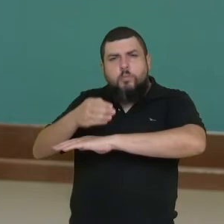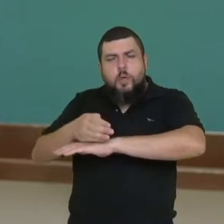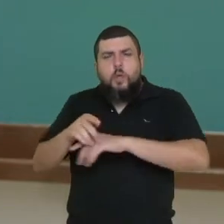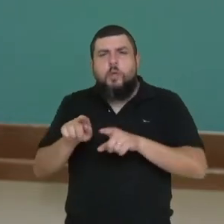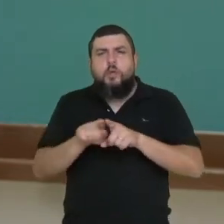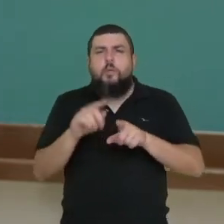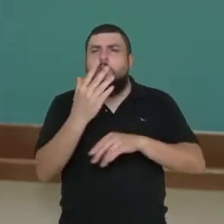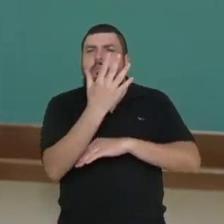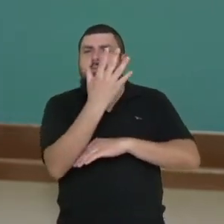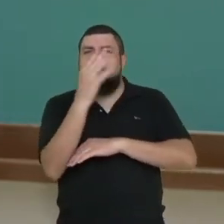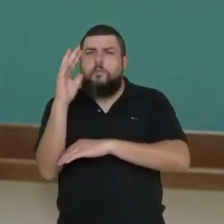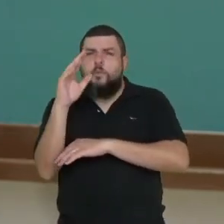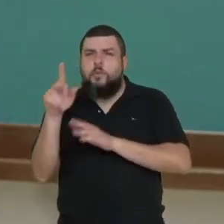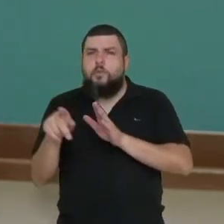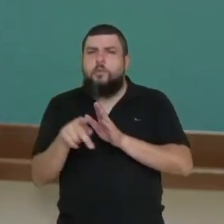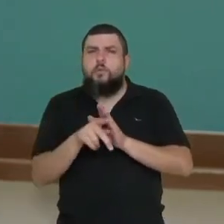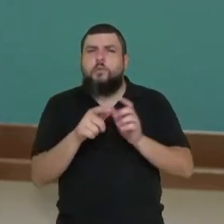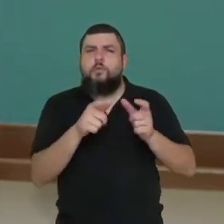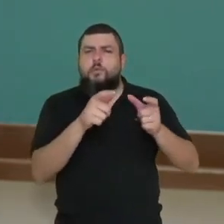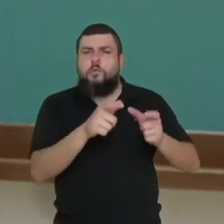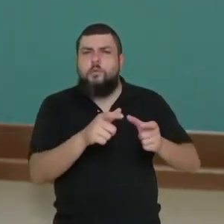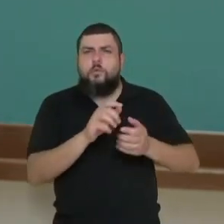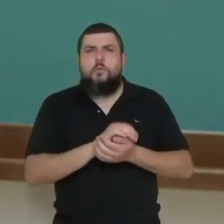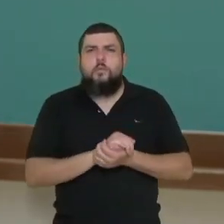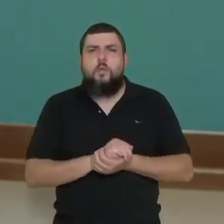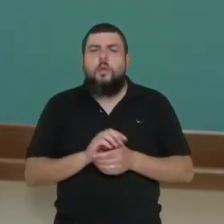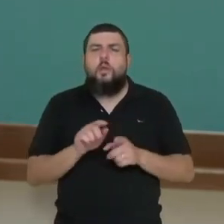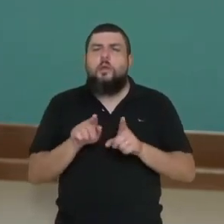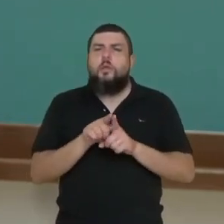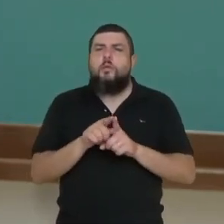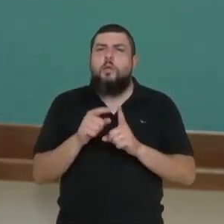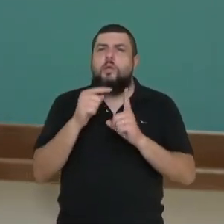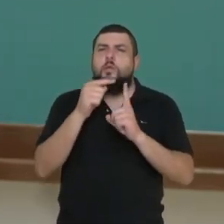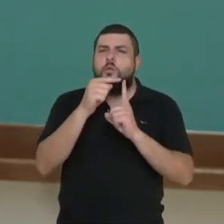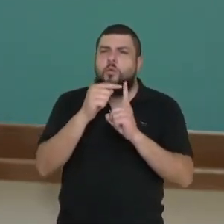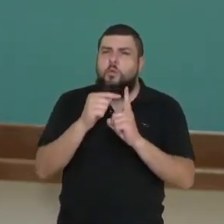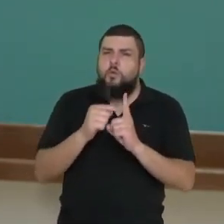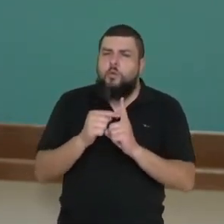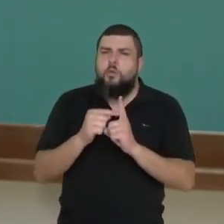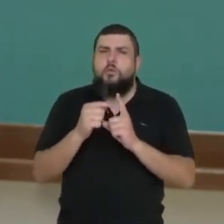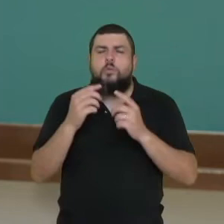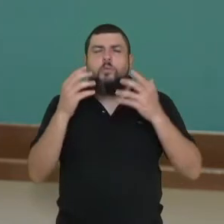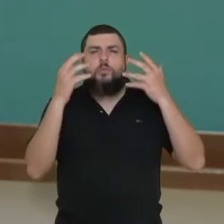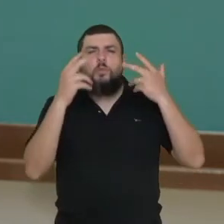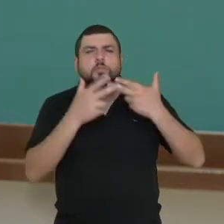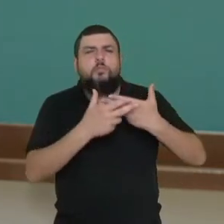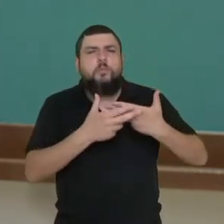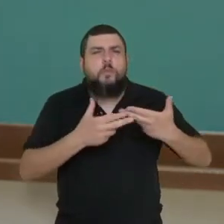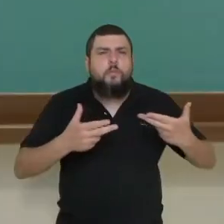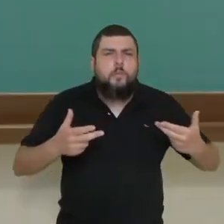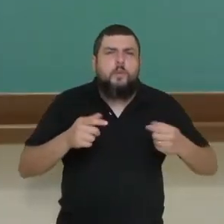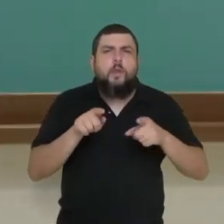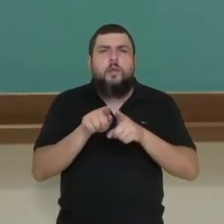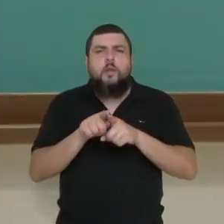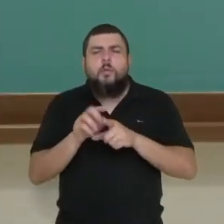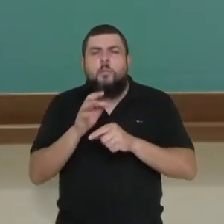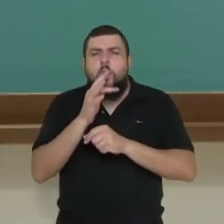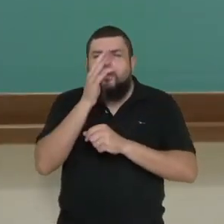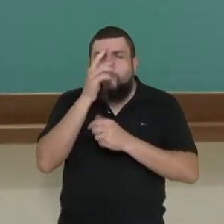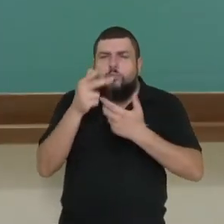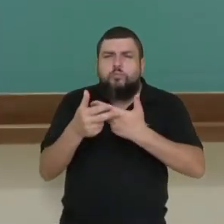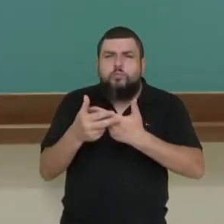gente vai falar ali também sobre que tipo de fauna, que tipo de flora, como é o clima, como que é o relevo dessa região, de um modo geral,